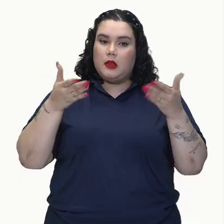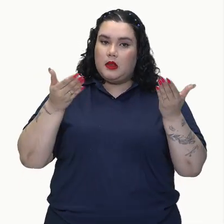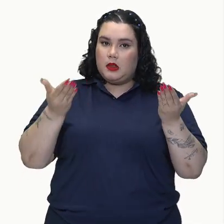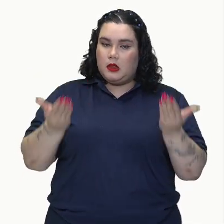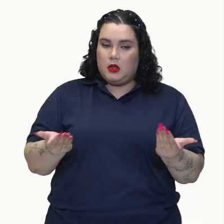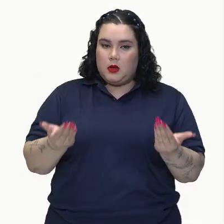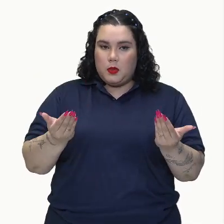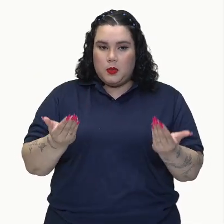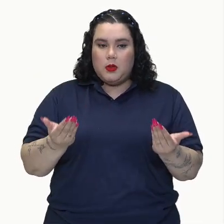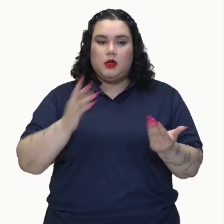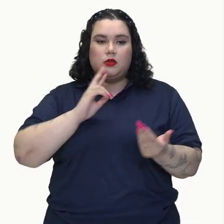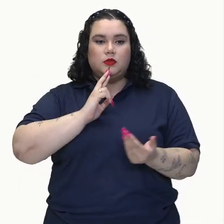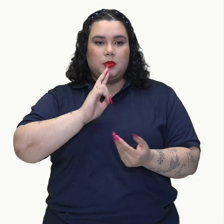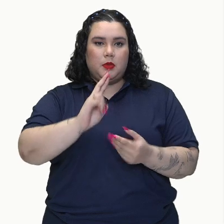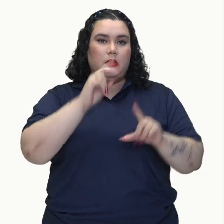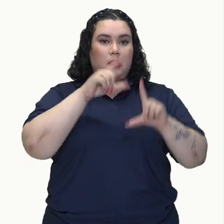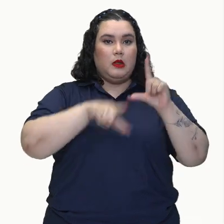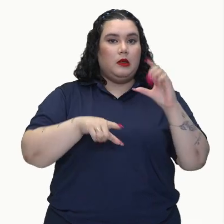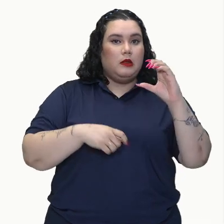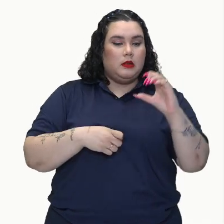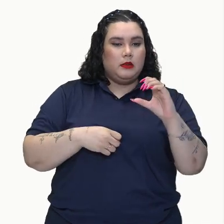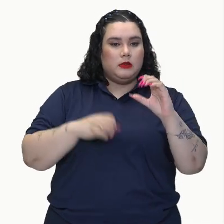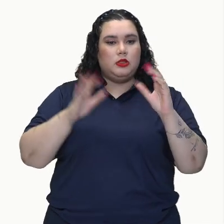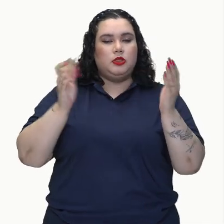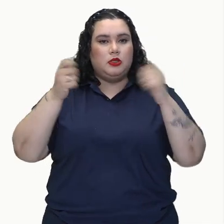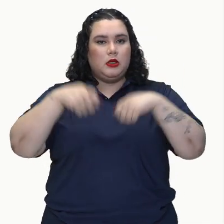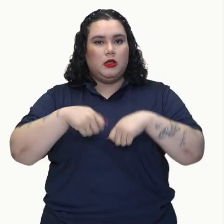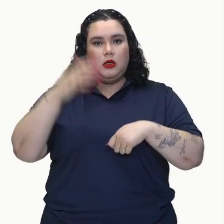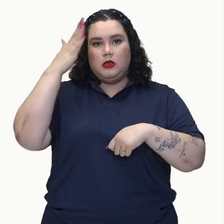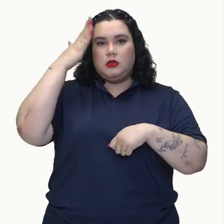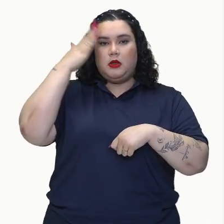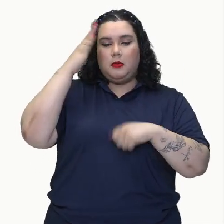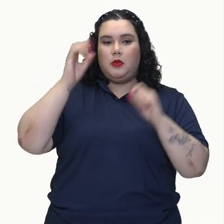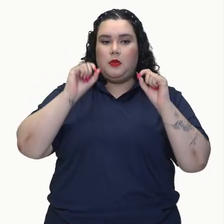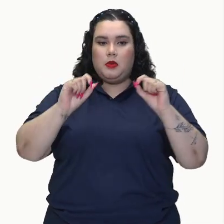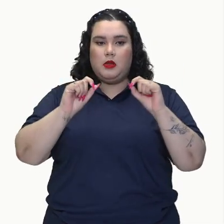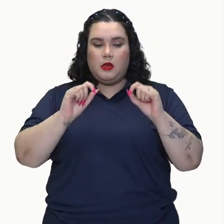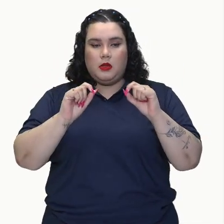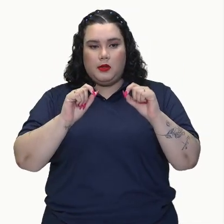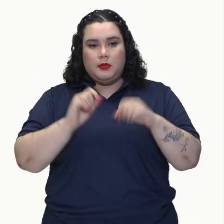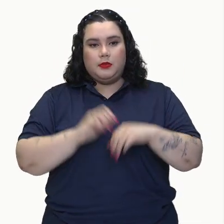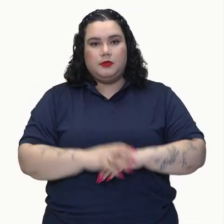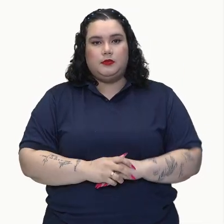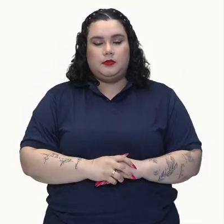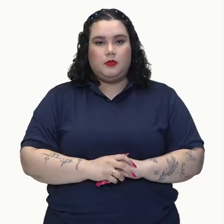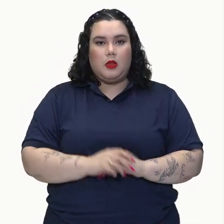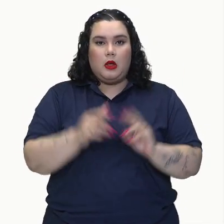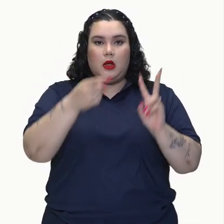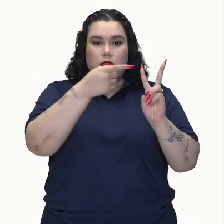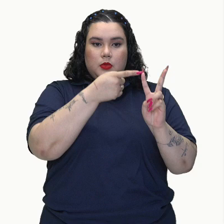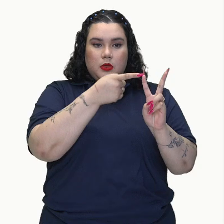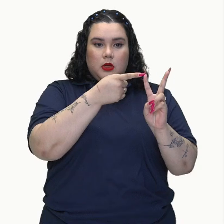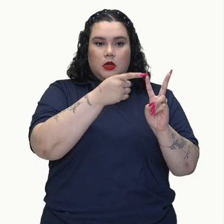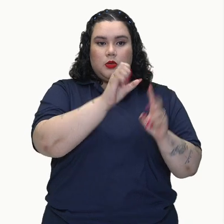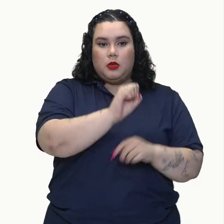Logo, com isso, eu consigo concluir que o resultado aqui é igual